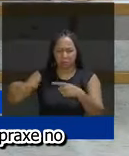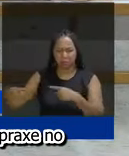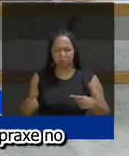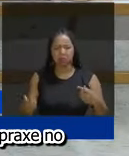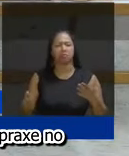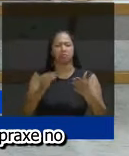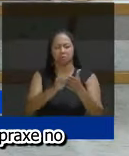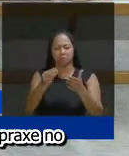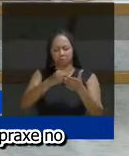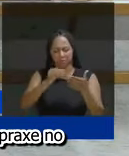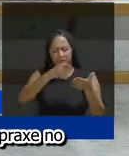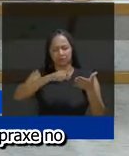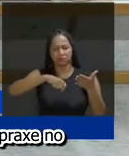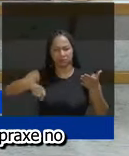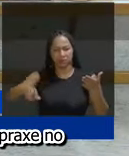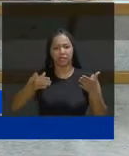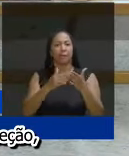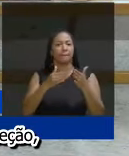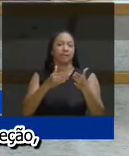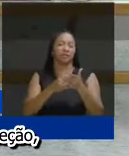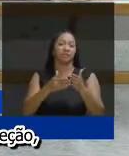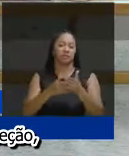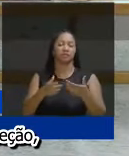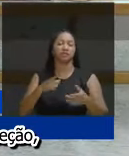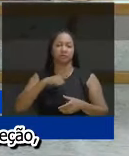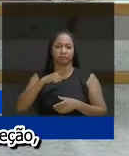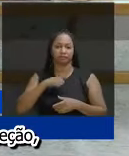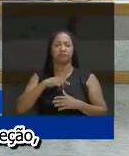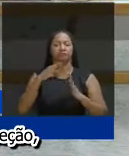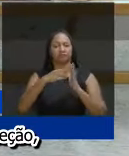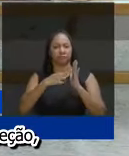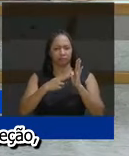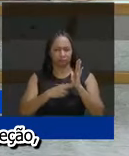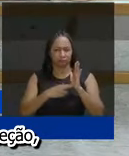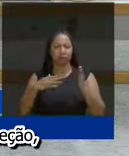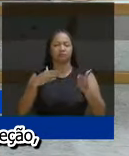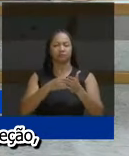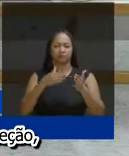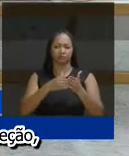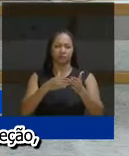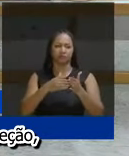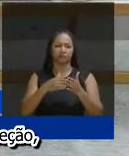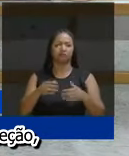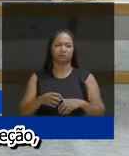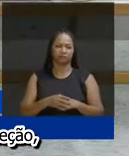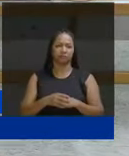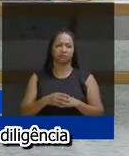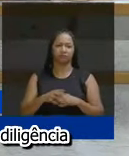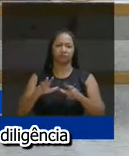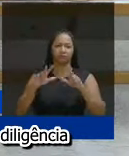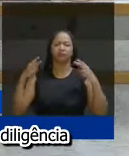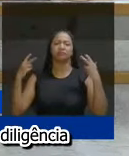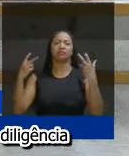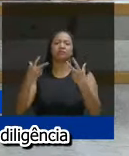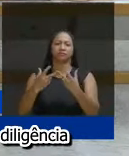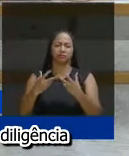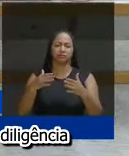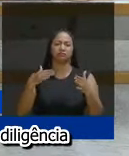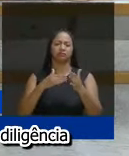como impedida. Como há uma praxe no tribunal de utilizar o termo impedimento como exceção, como